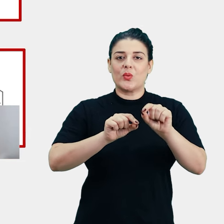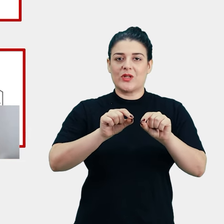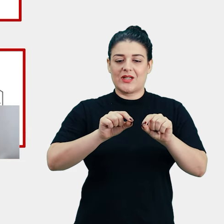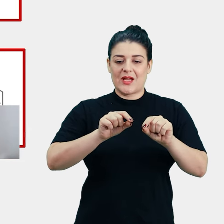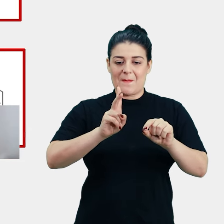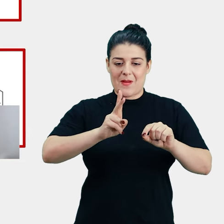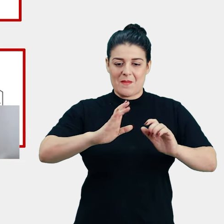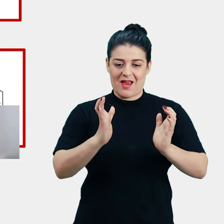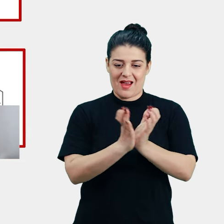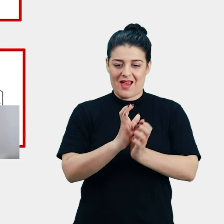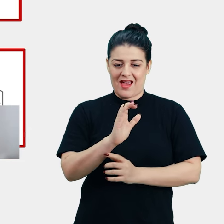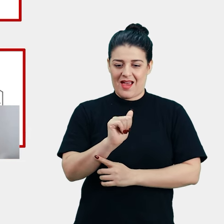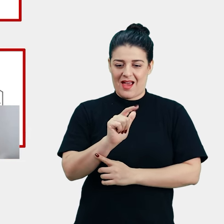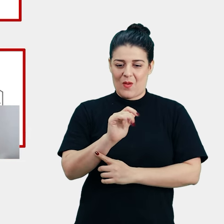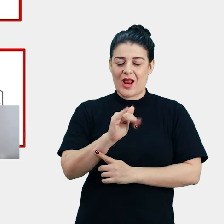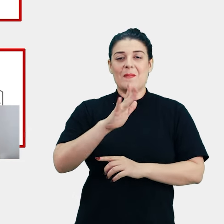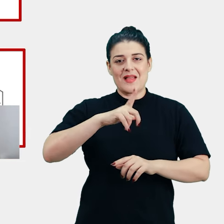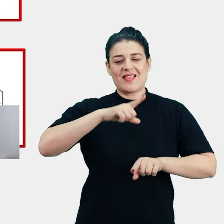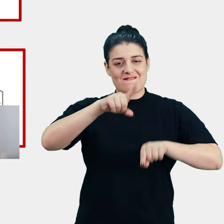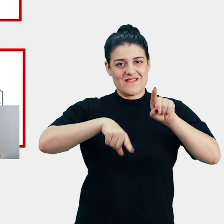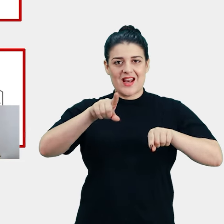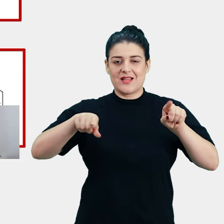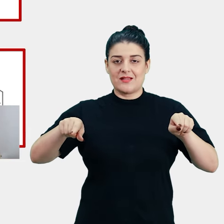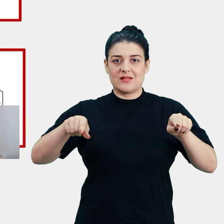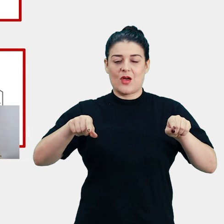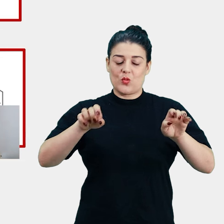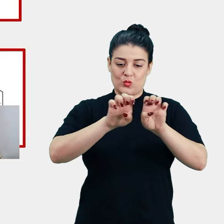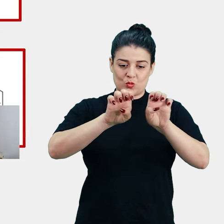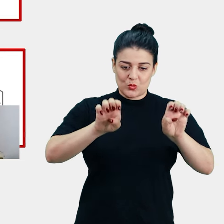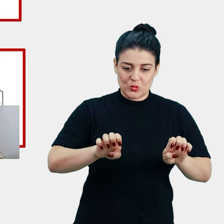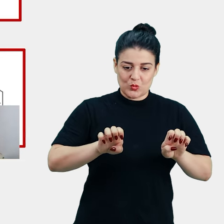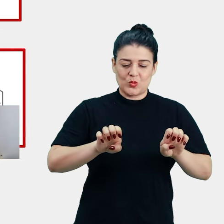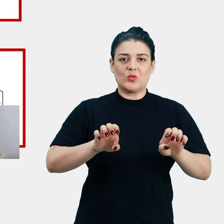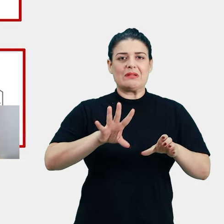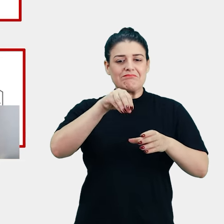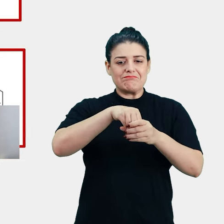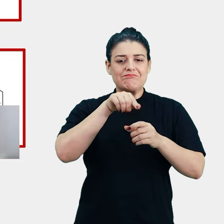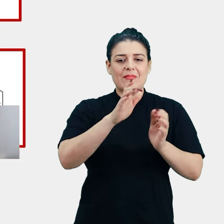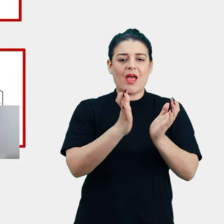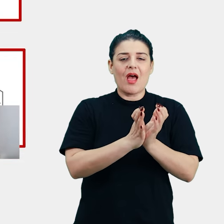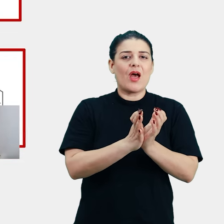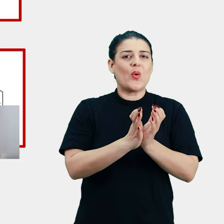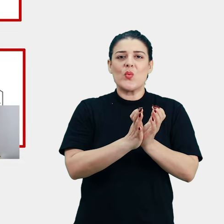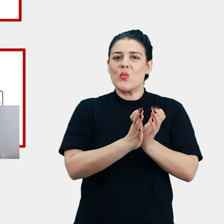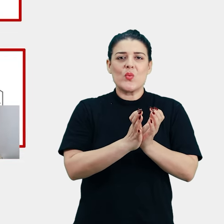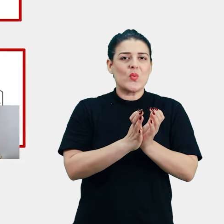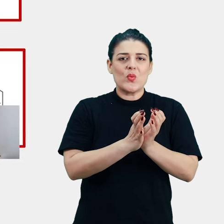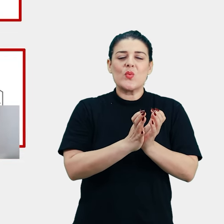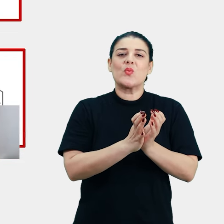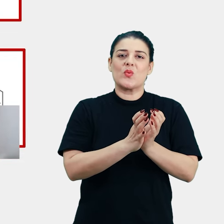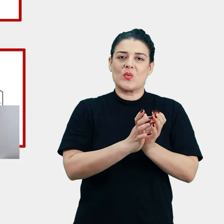pertencem à classe dos alcaloides, mas há uma variação da estrutura, né, dentro dessa classe, o que faz com que a gente tenha